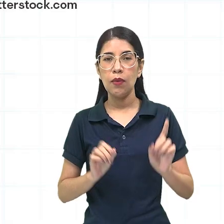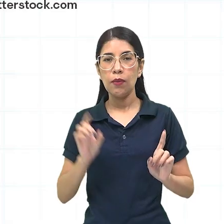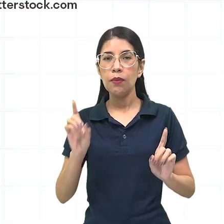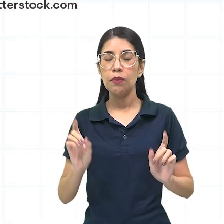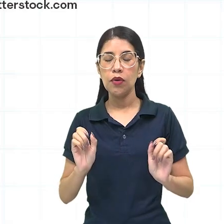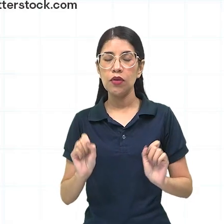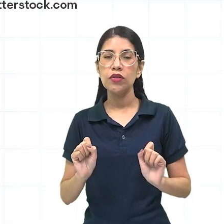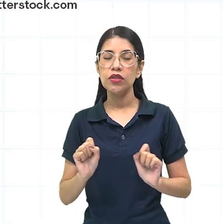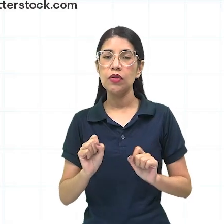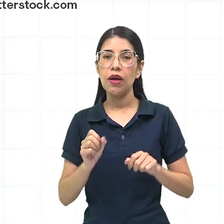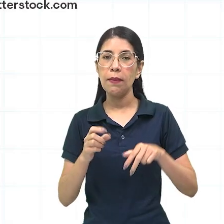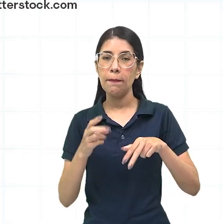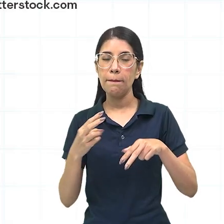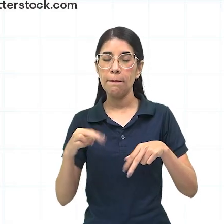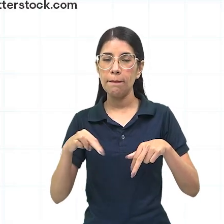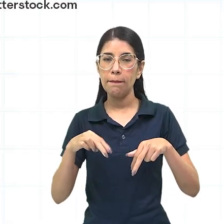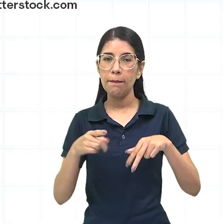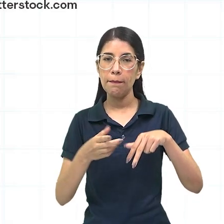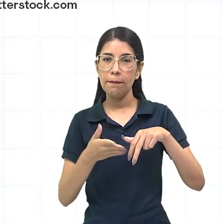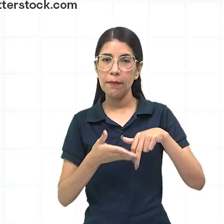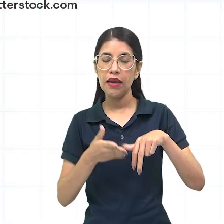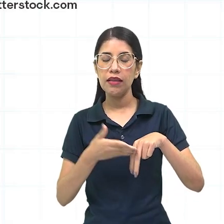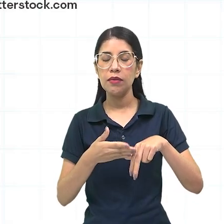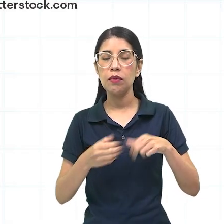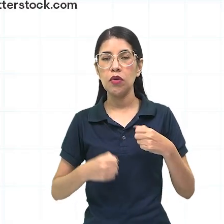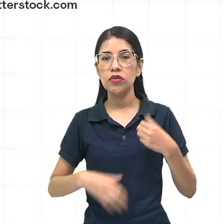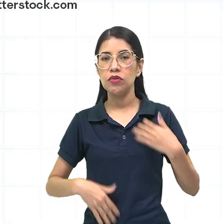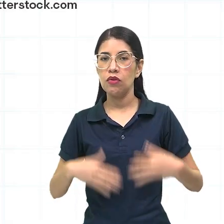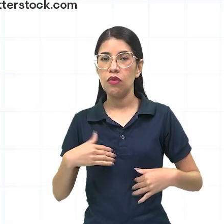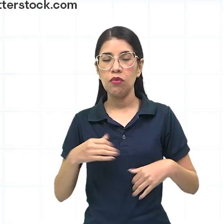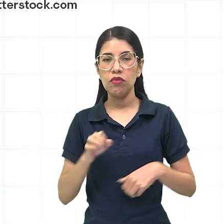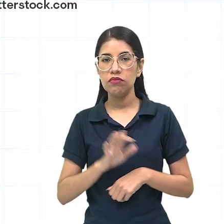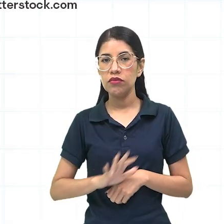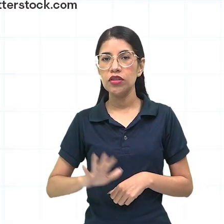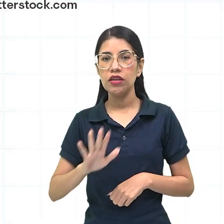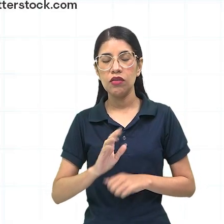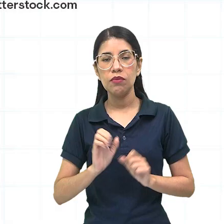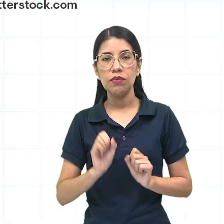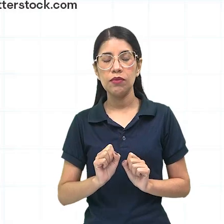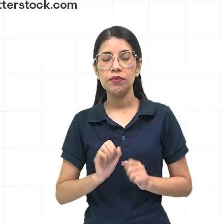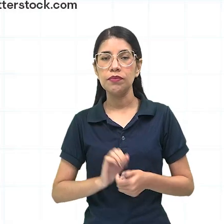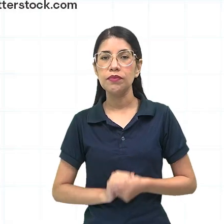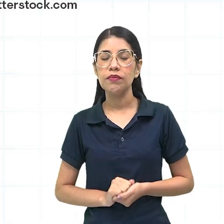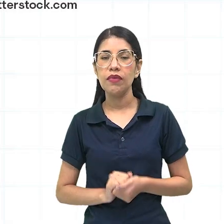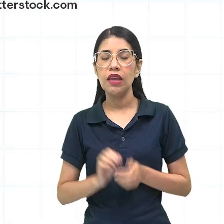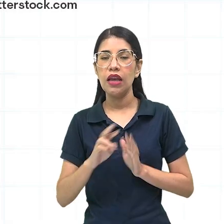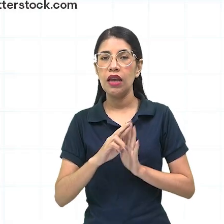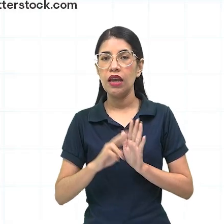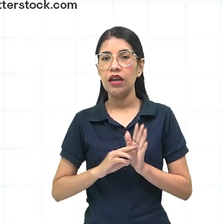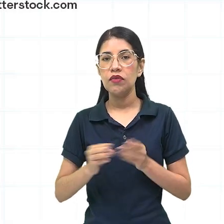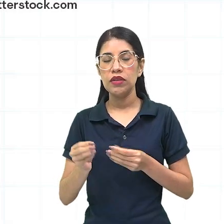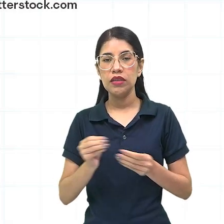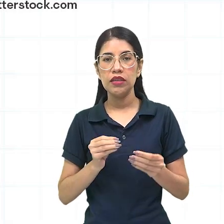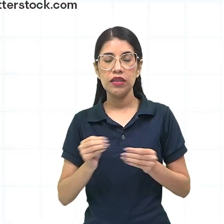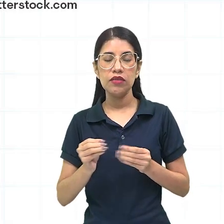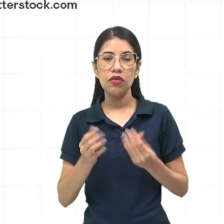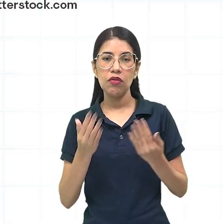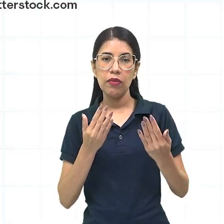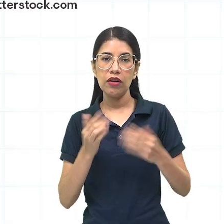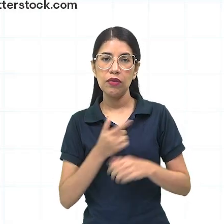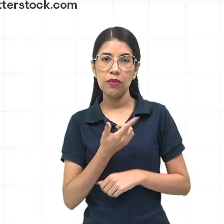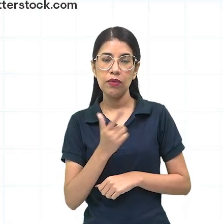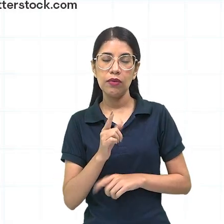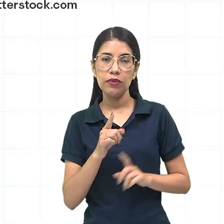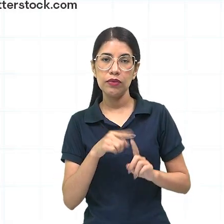suas pernas e atacar qualquer parte do corpo do adversário. As regras são mais flexíveis em